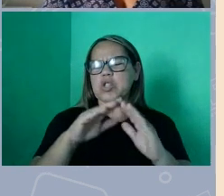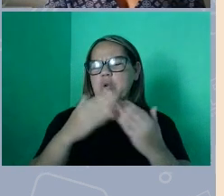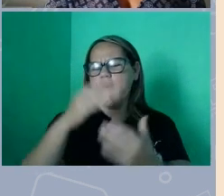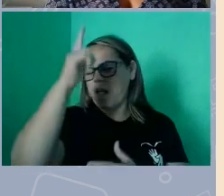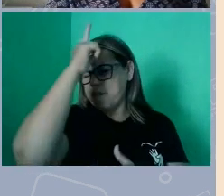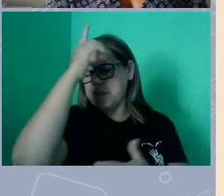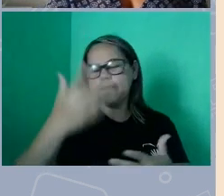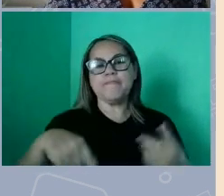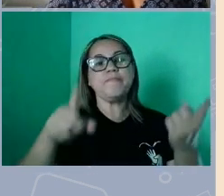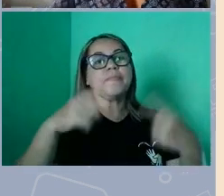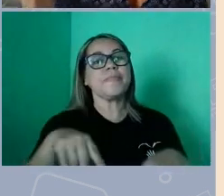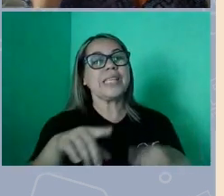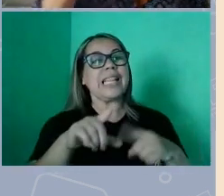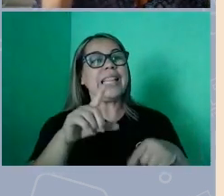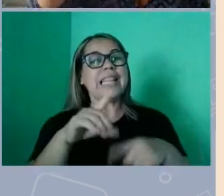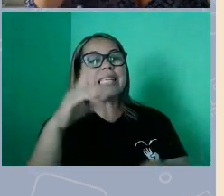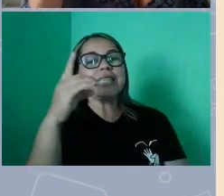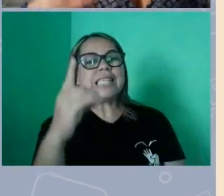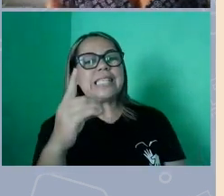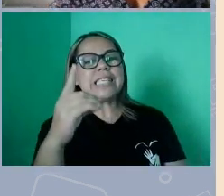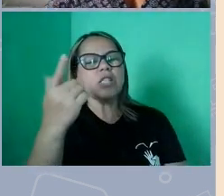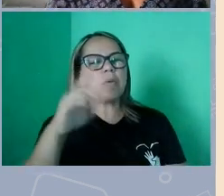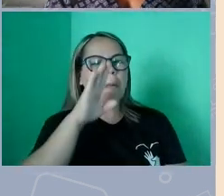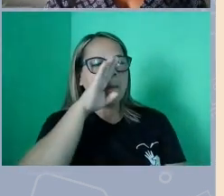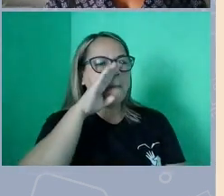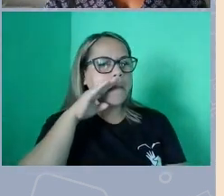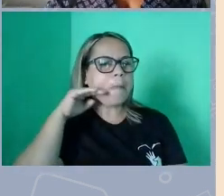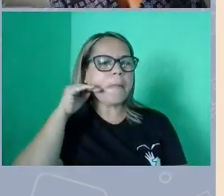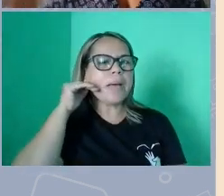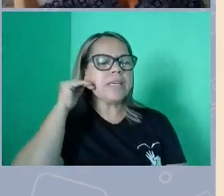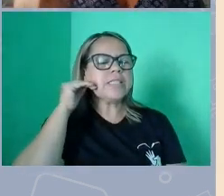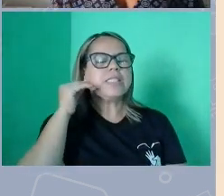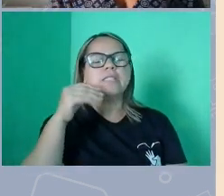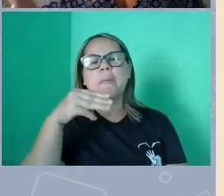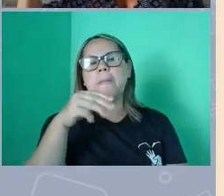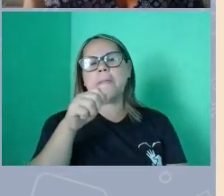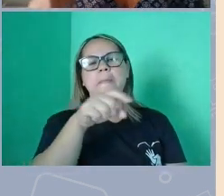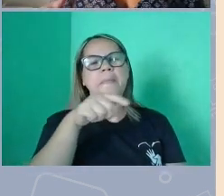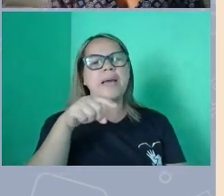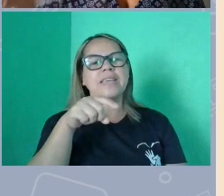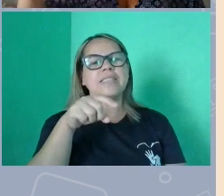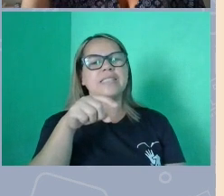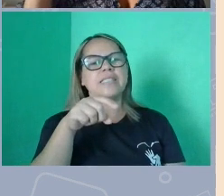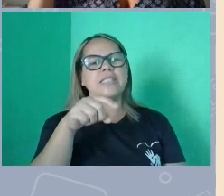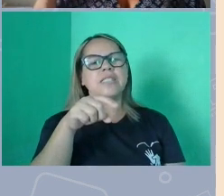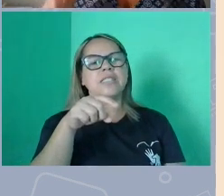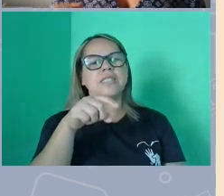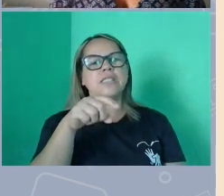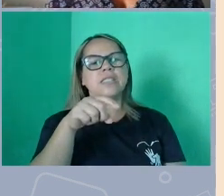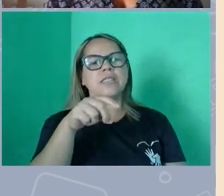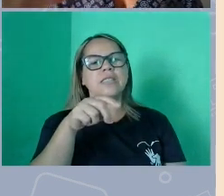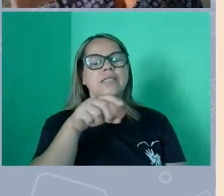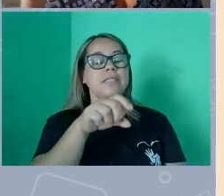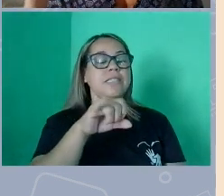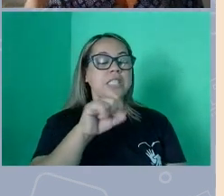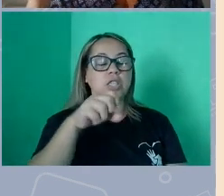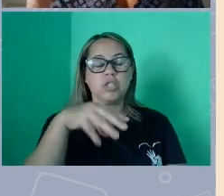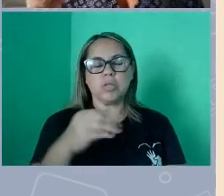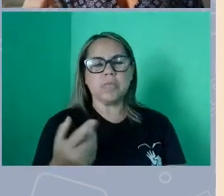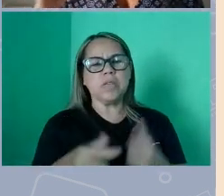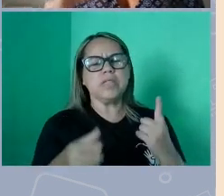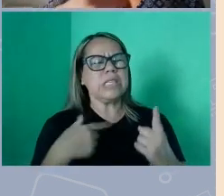marxismo mais uma vez aí a gente retoma as ideias de Karl Marx a dialética a luta de classes